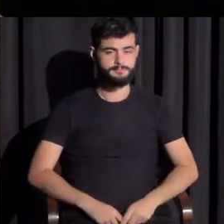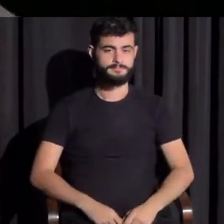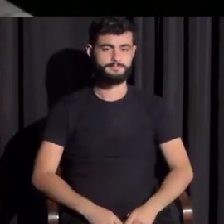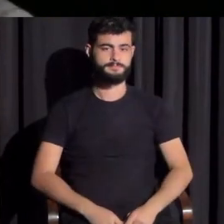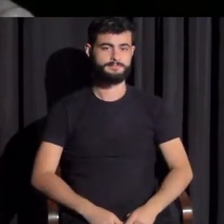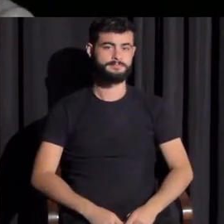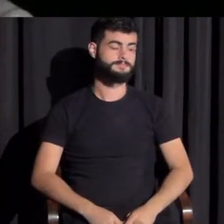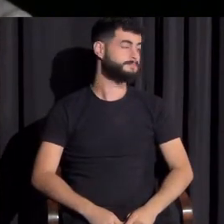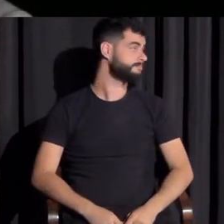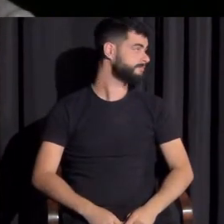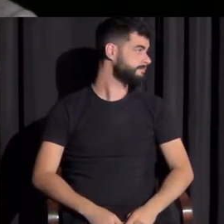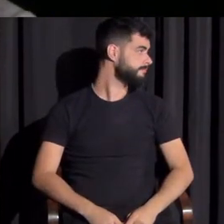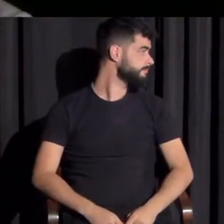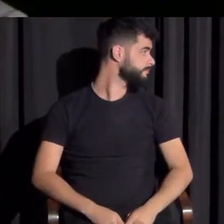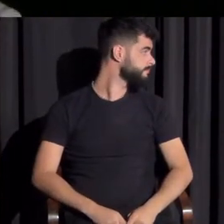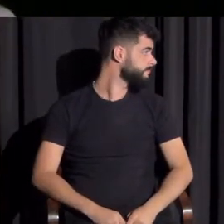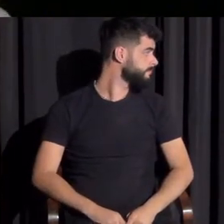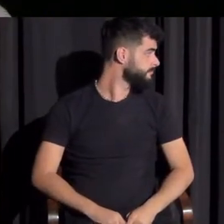Bom,